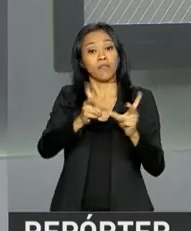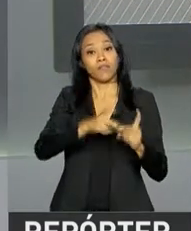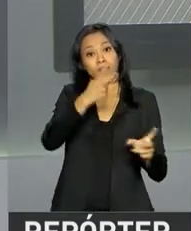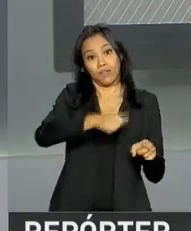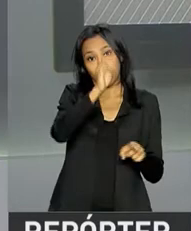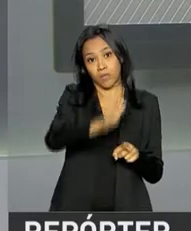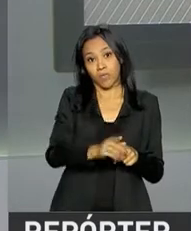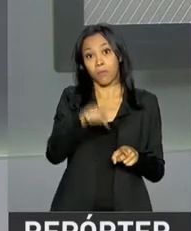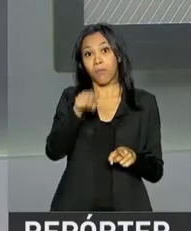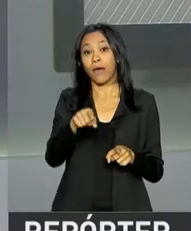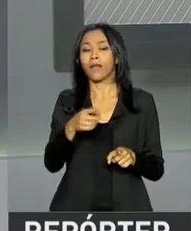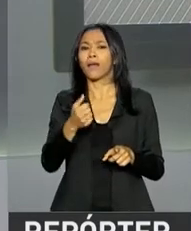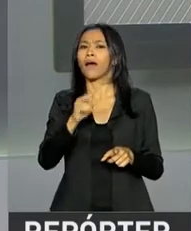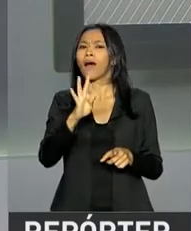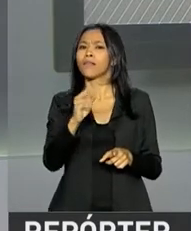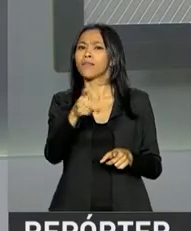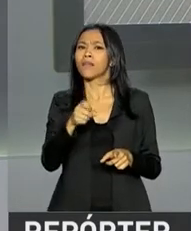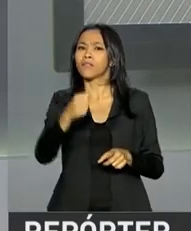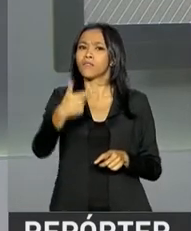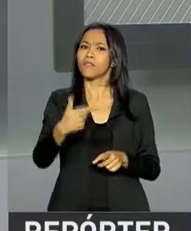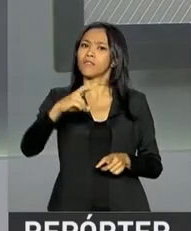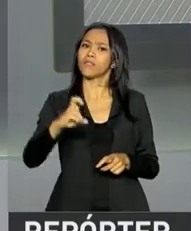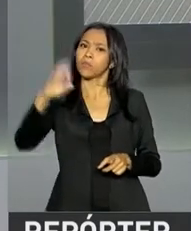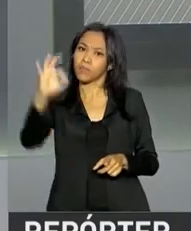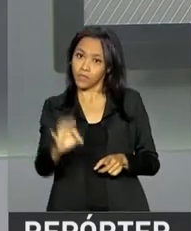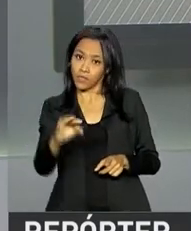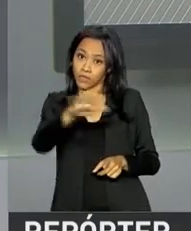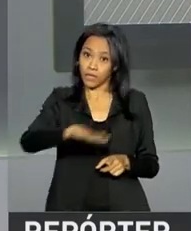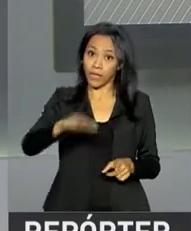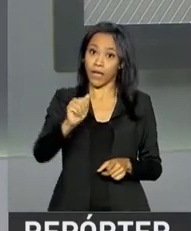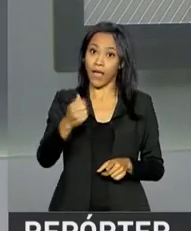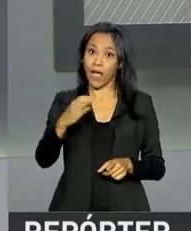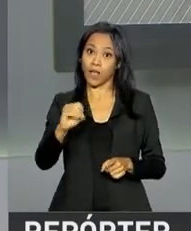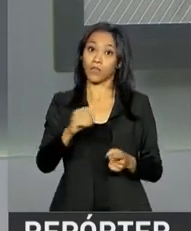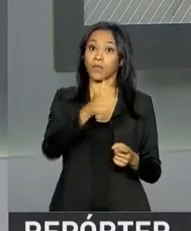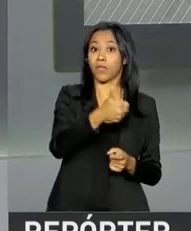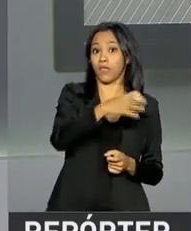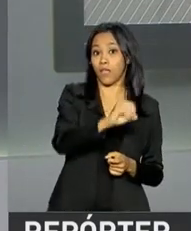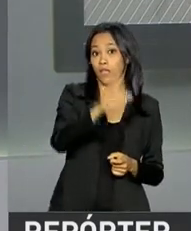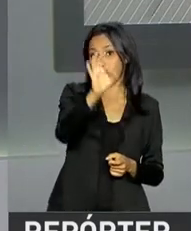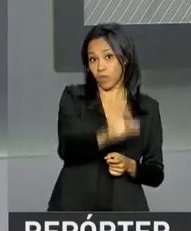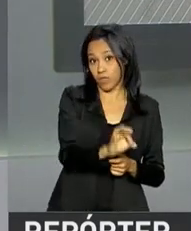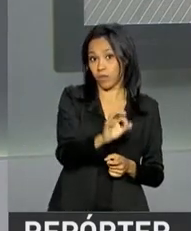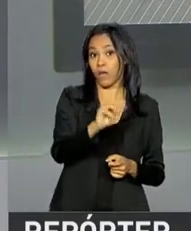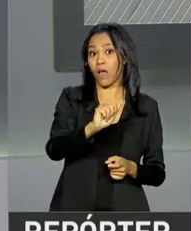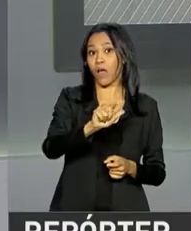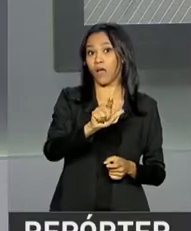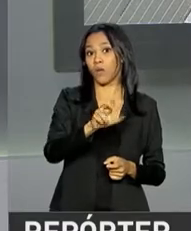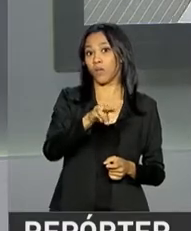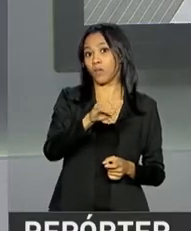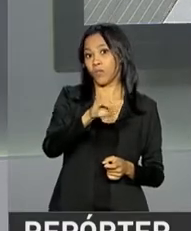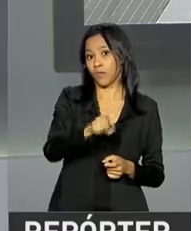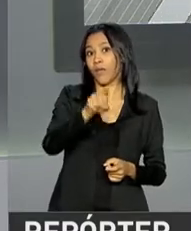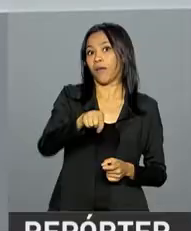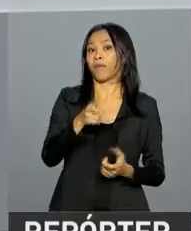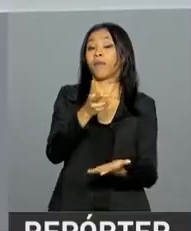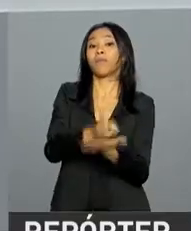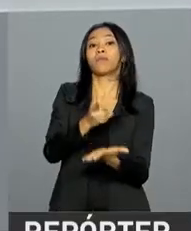para taxar em 25% as exportações de aço e em 10% as de alumínio é preservar a segurança